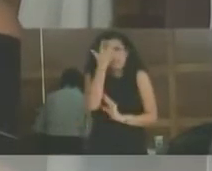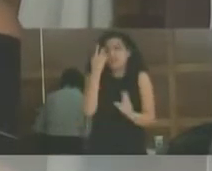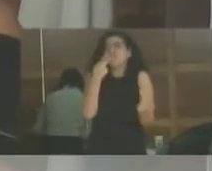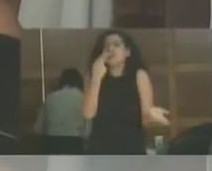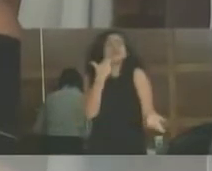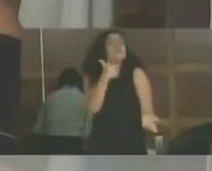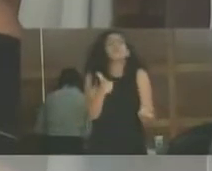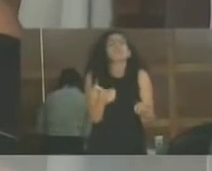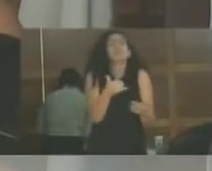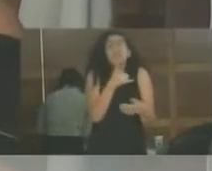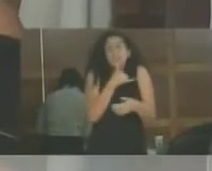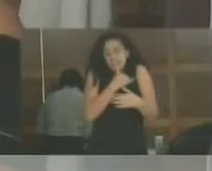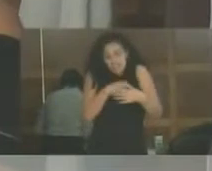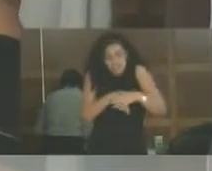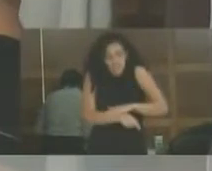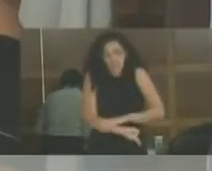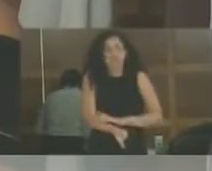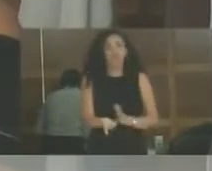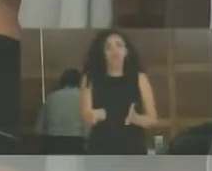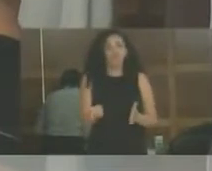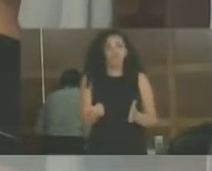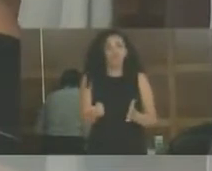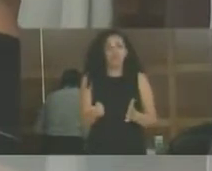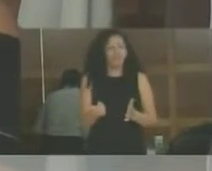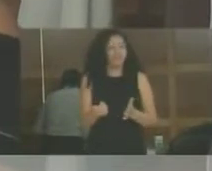existe depressão, isso é...